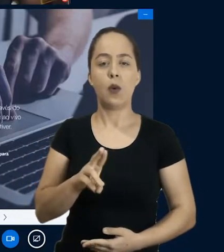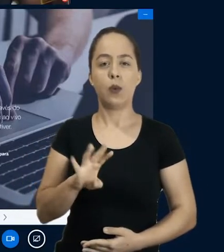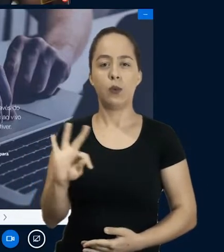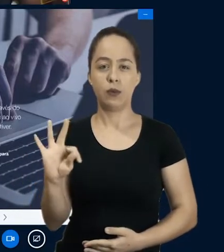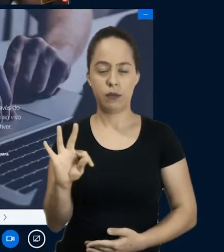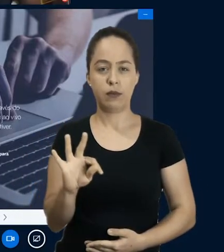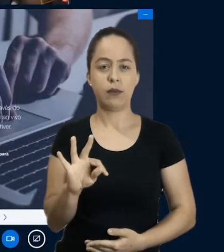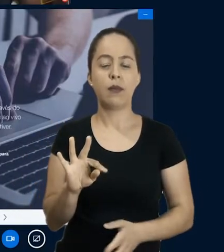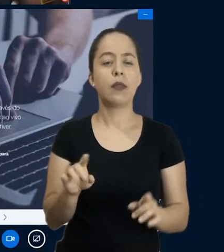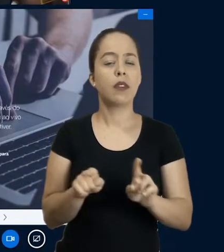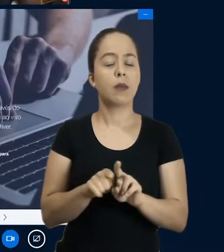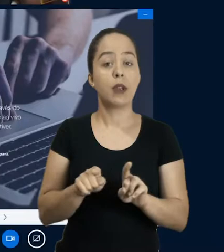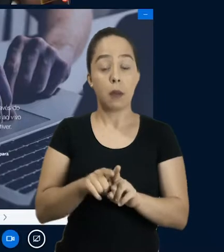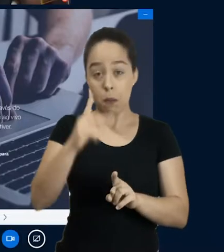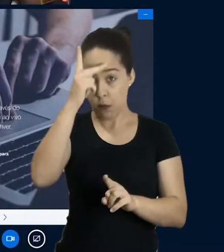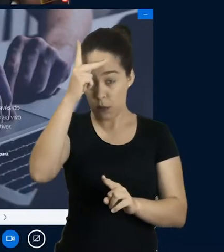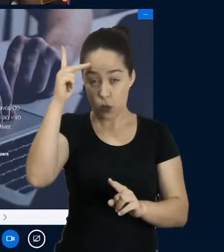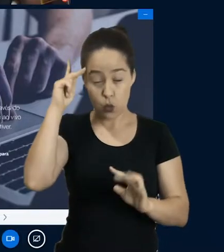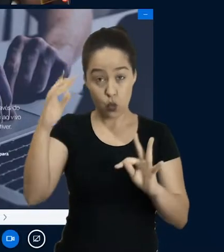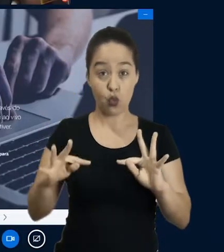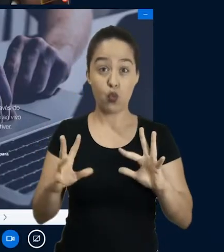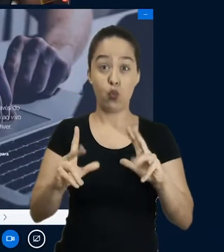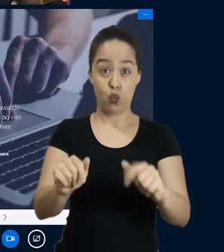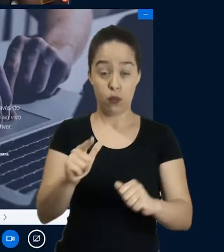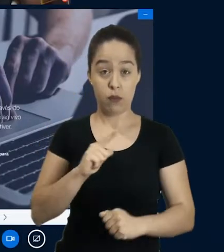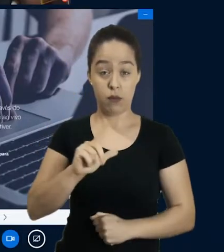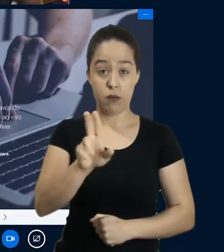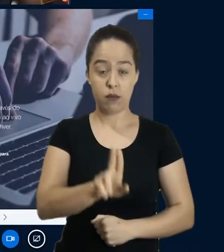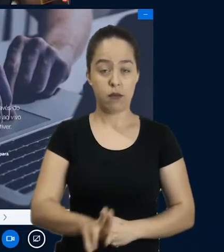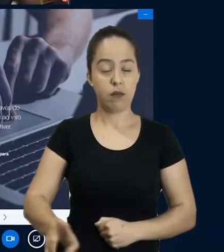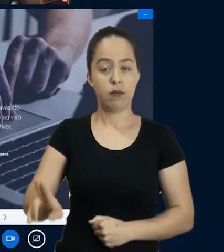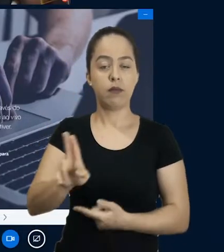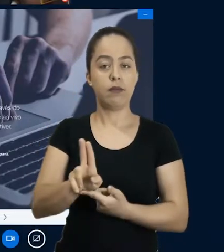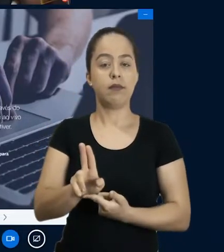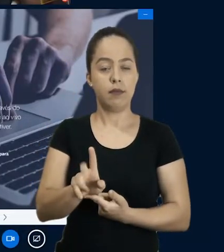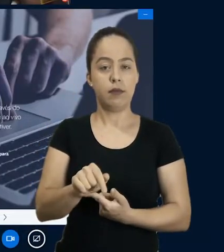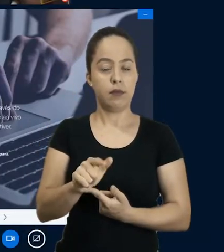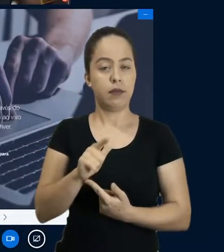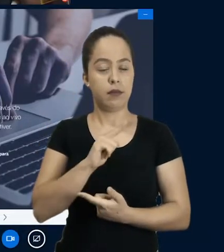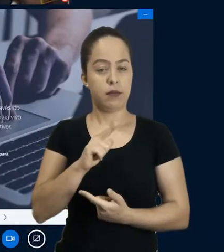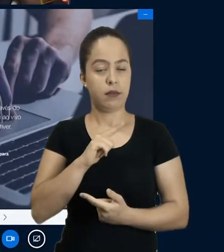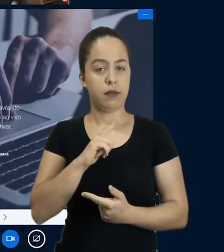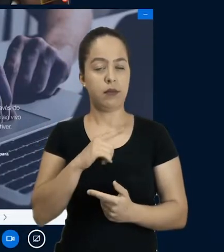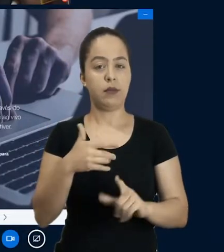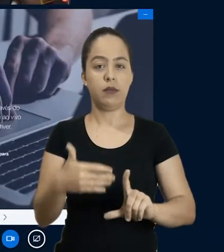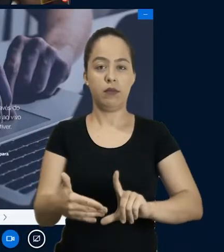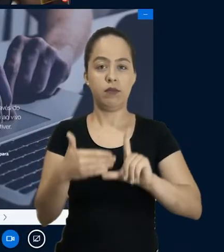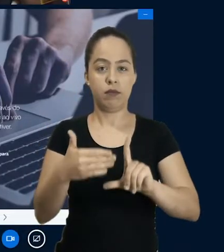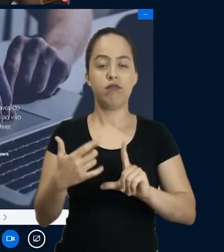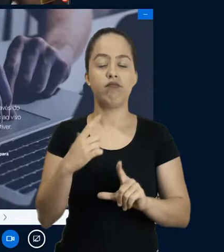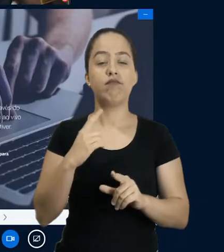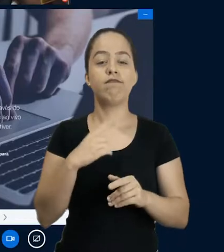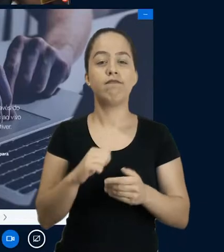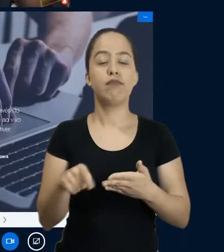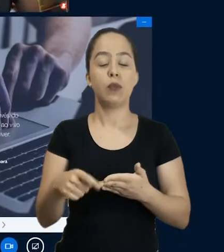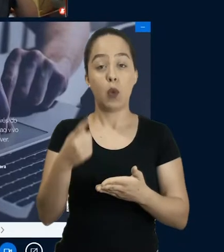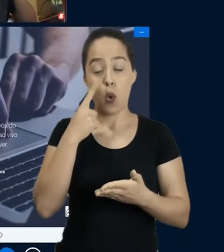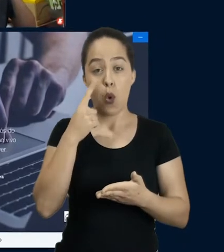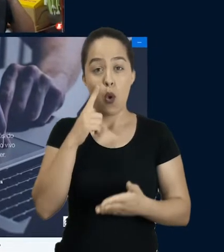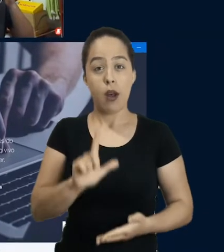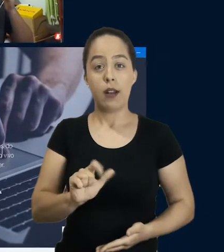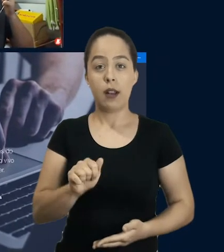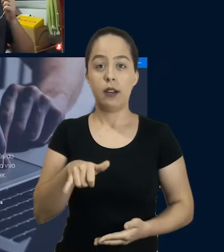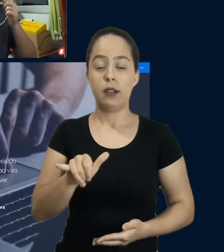vai replicar essa janela aqui para todos os usuários que tiverem na conferência.